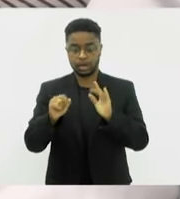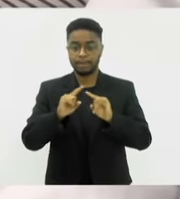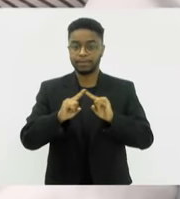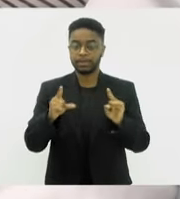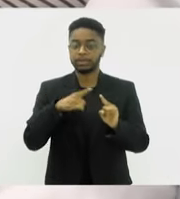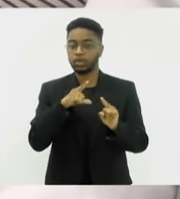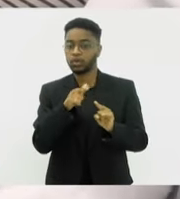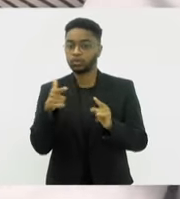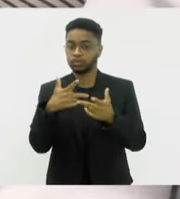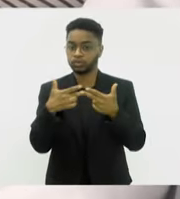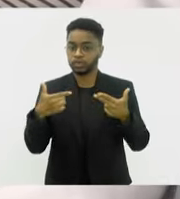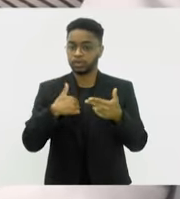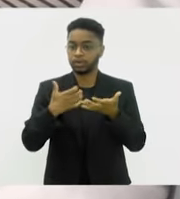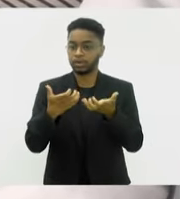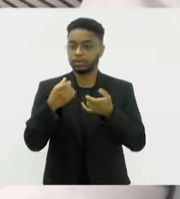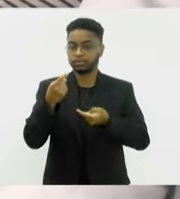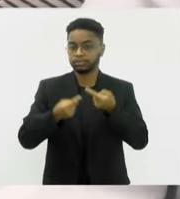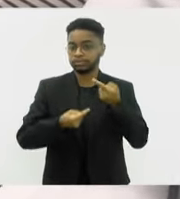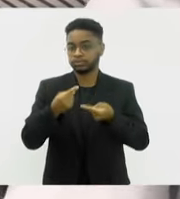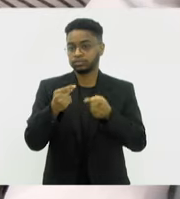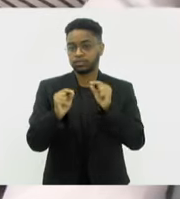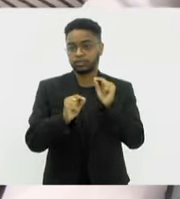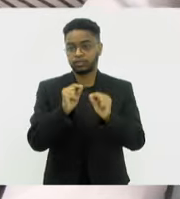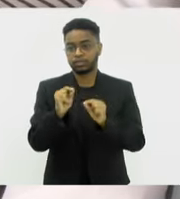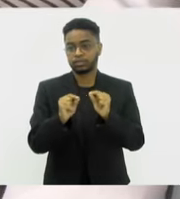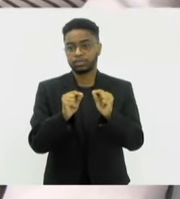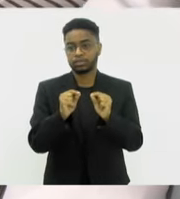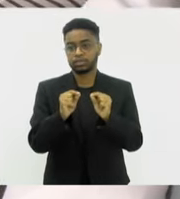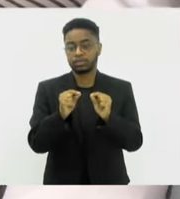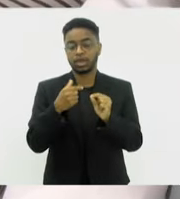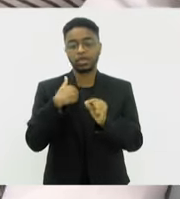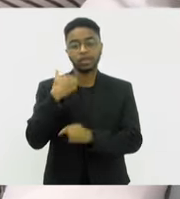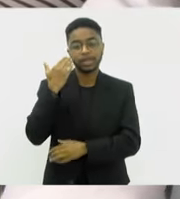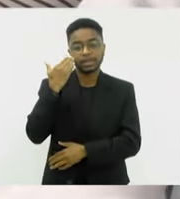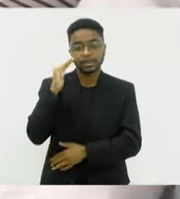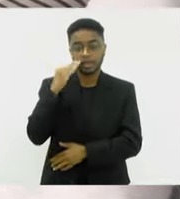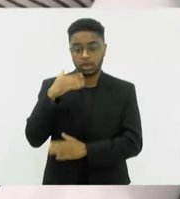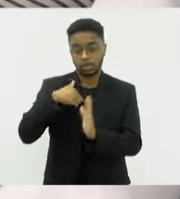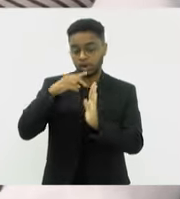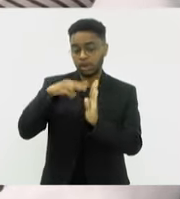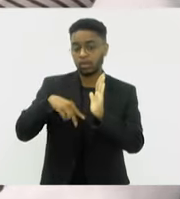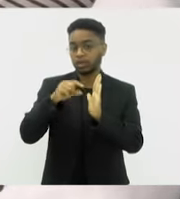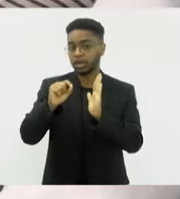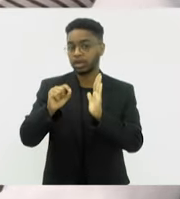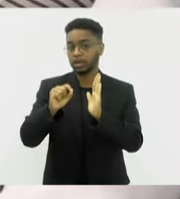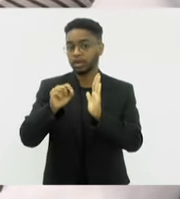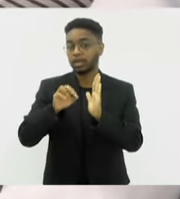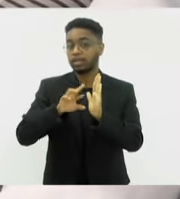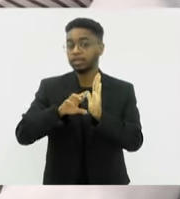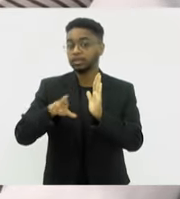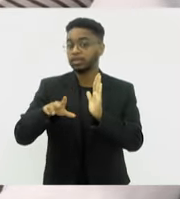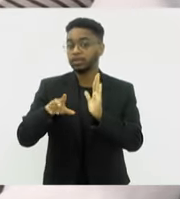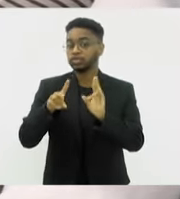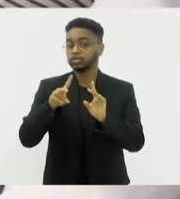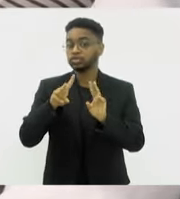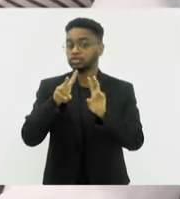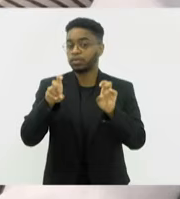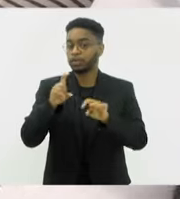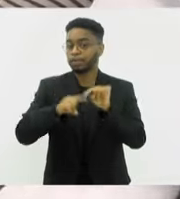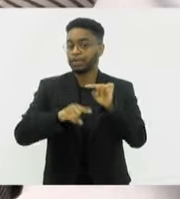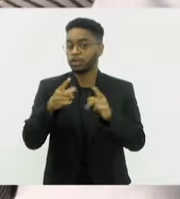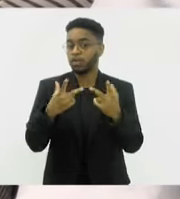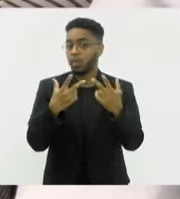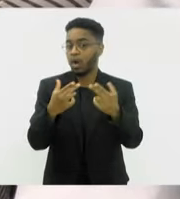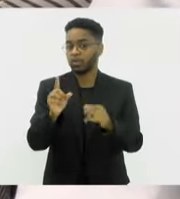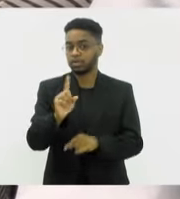para a discussão, que eu compreendo, a minha leitura, é que não se trata de matérias idênticas.